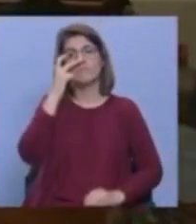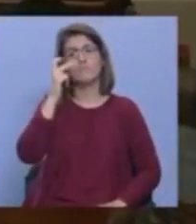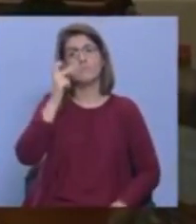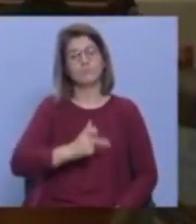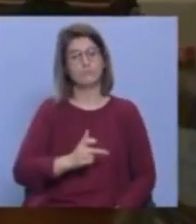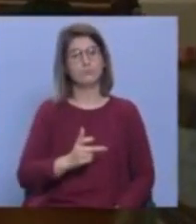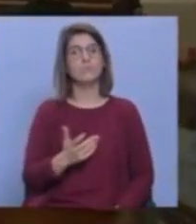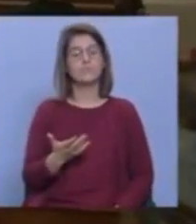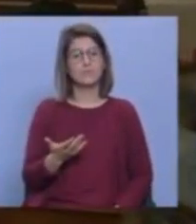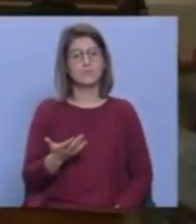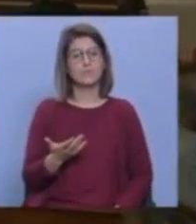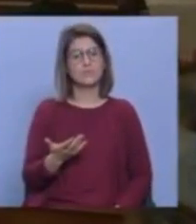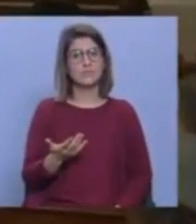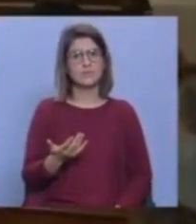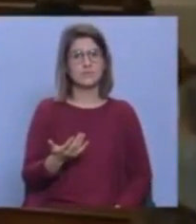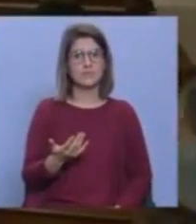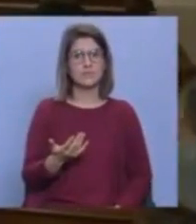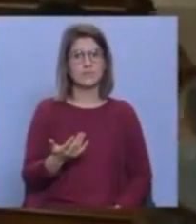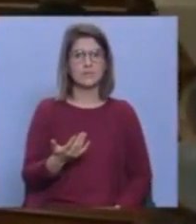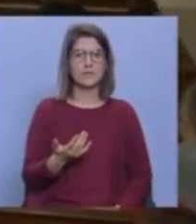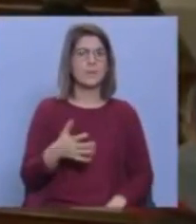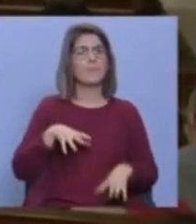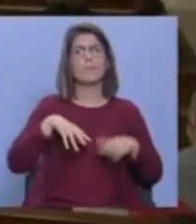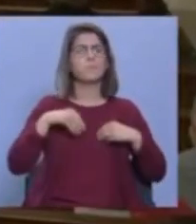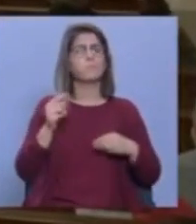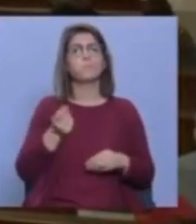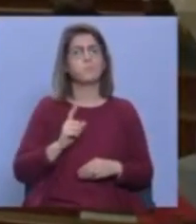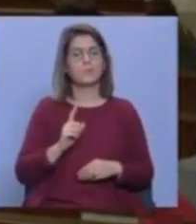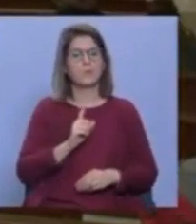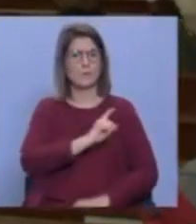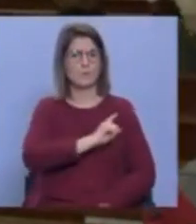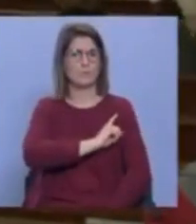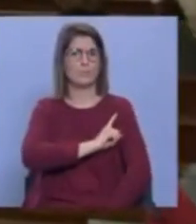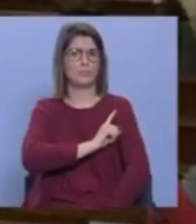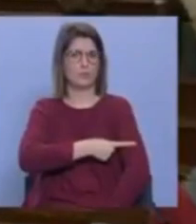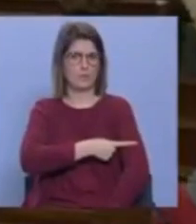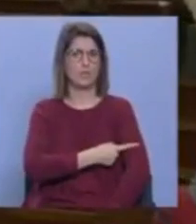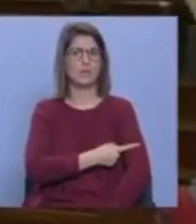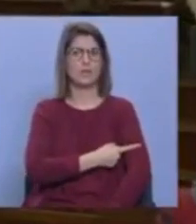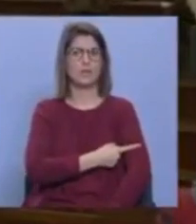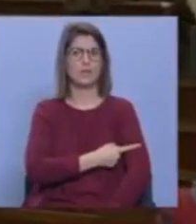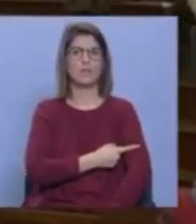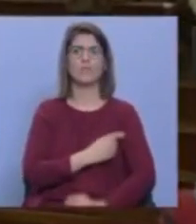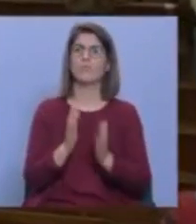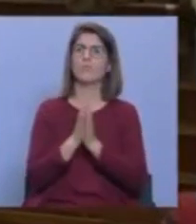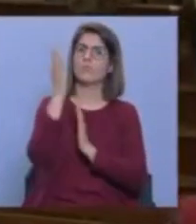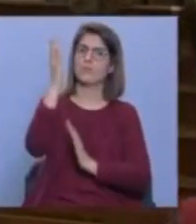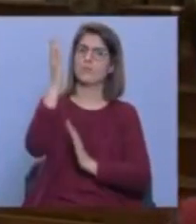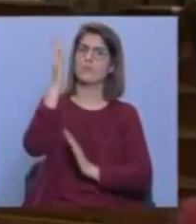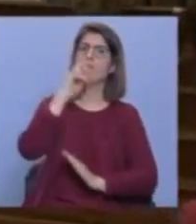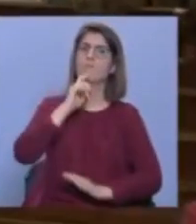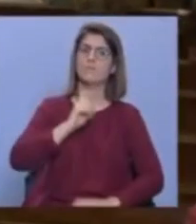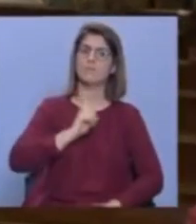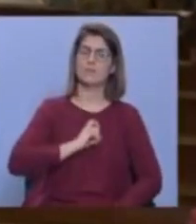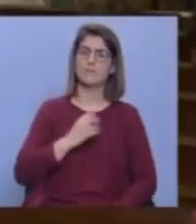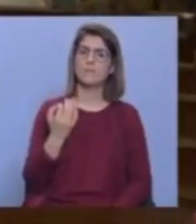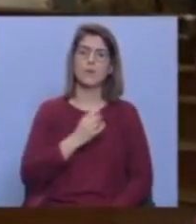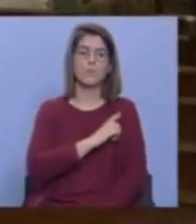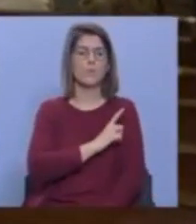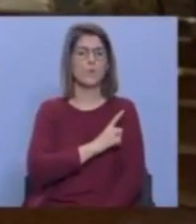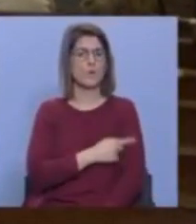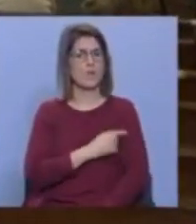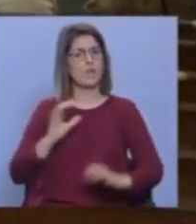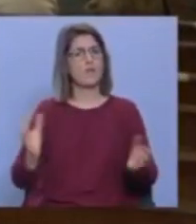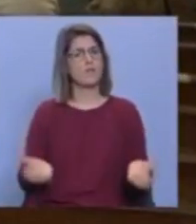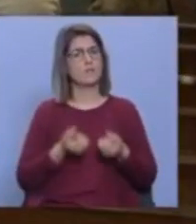deixar que este poder que nos foi comunicado por Deus, um poder enorme de